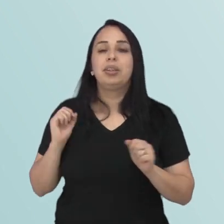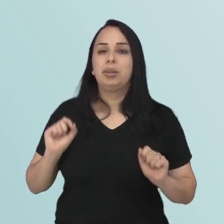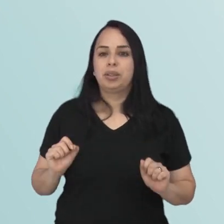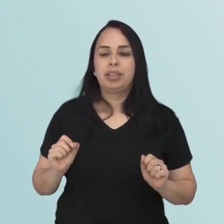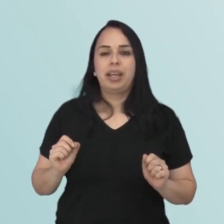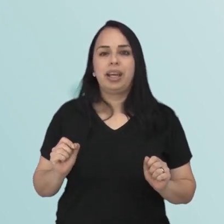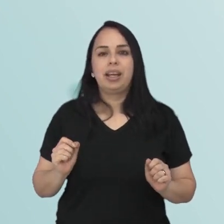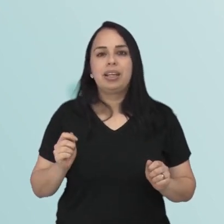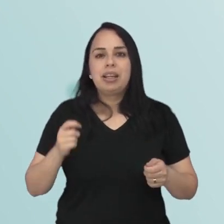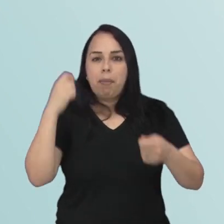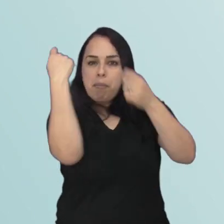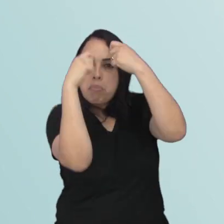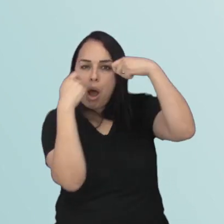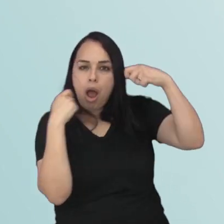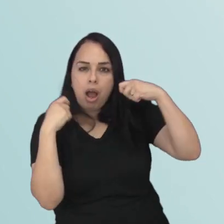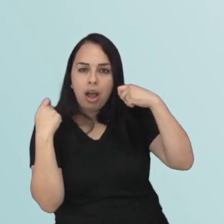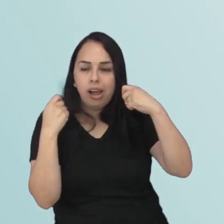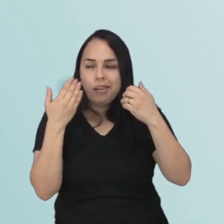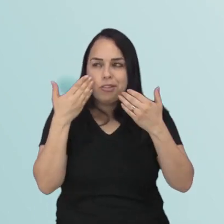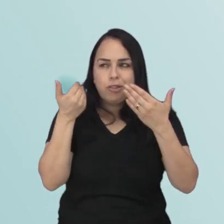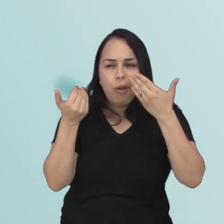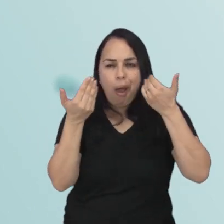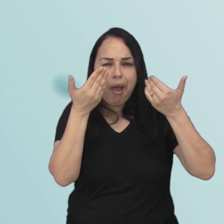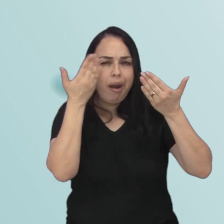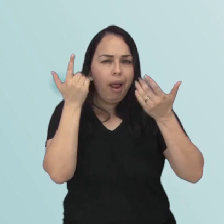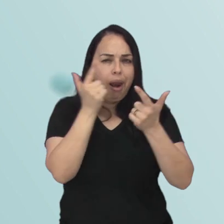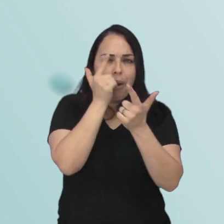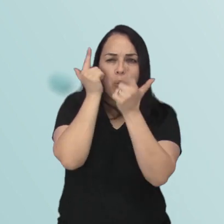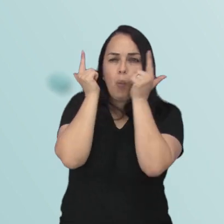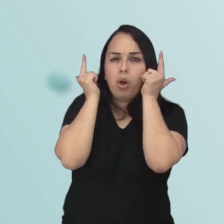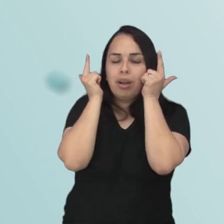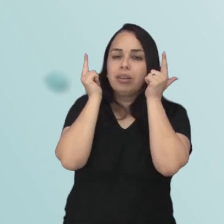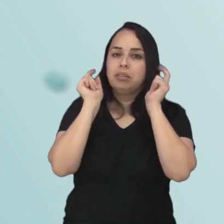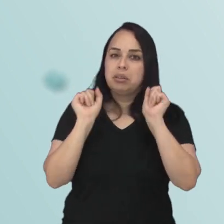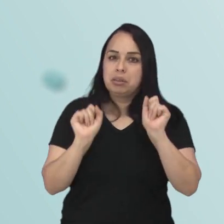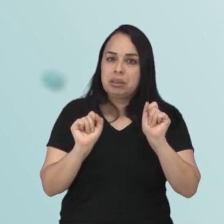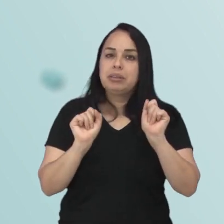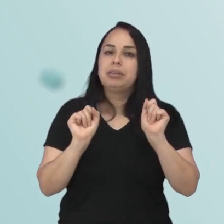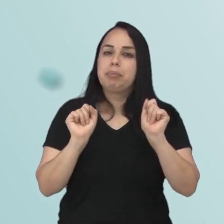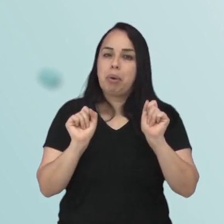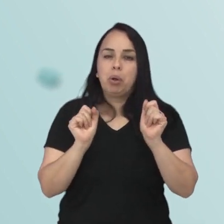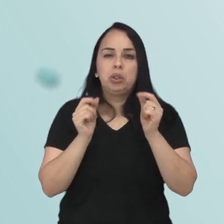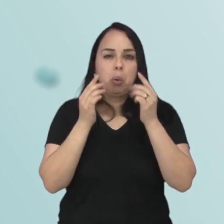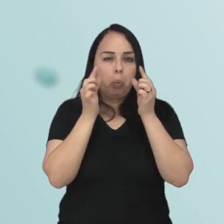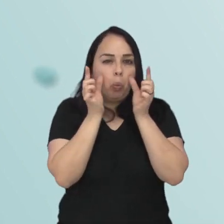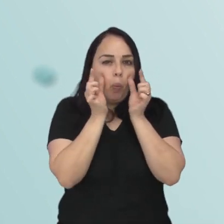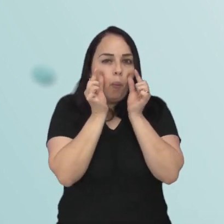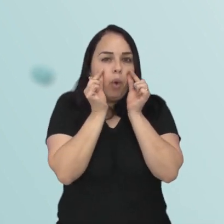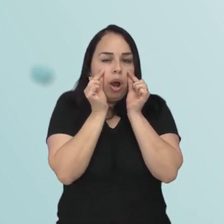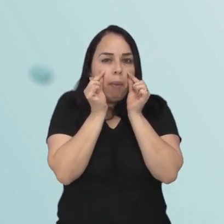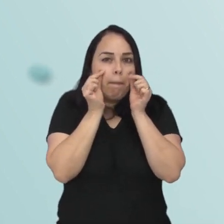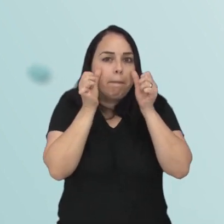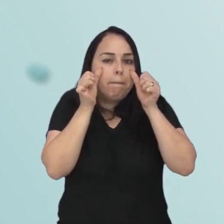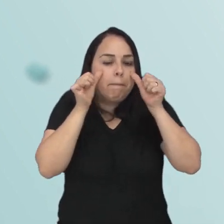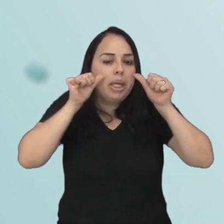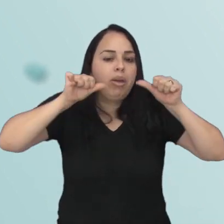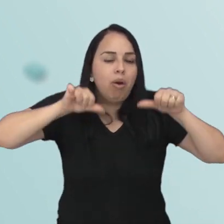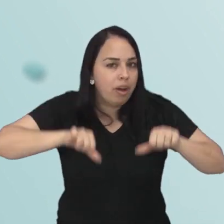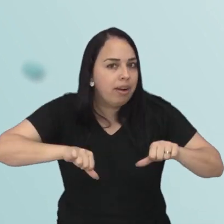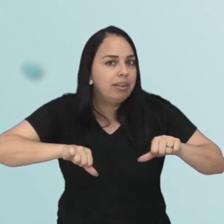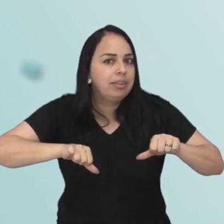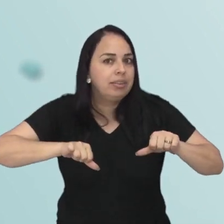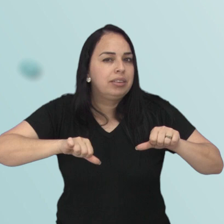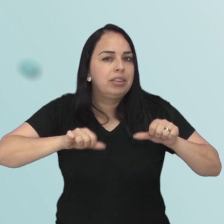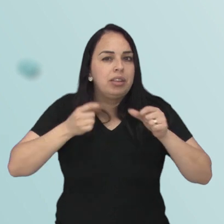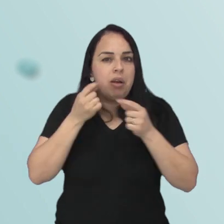é sobre a remoção da maquiagem antes de dormir. A maquiagem, ela pode obstruir os poros,